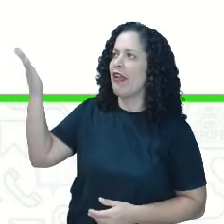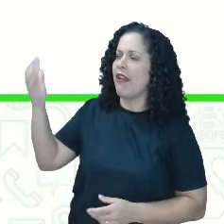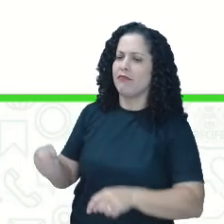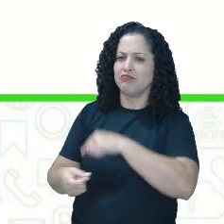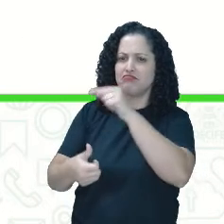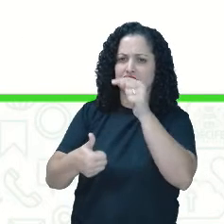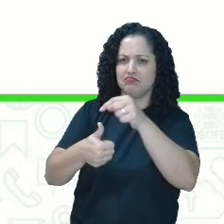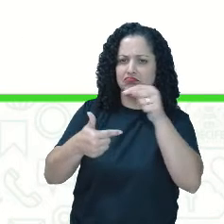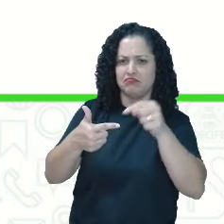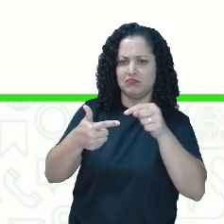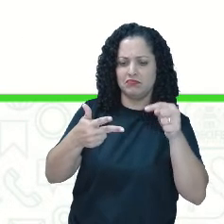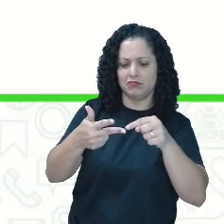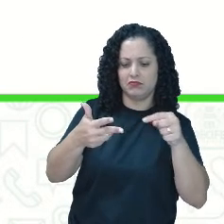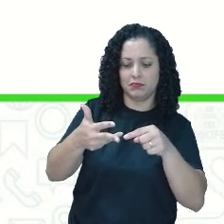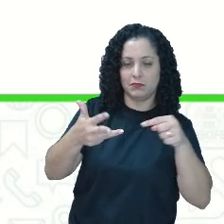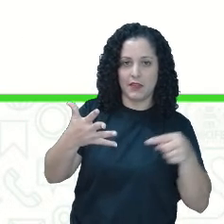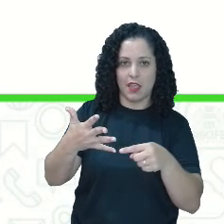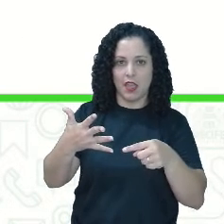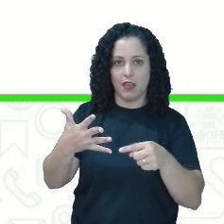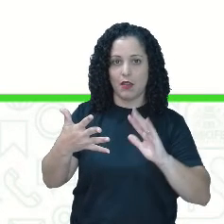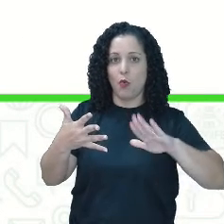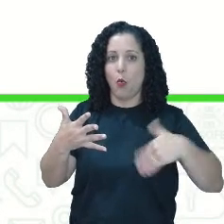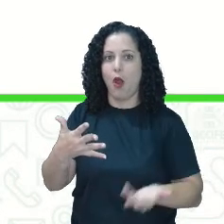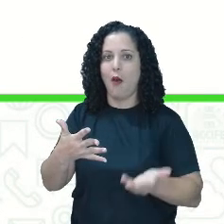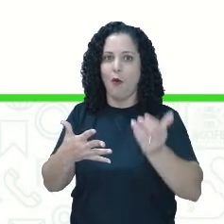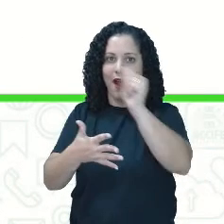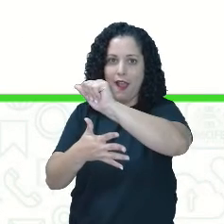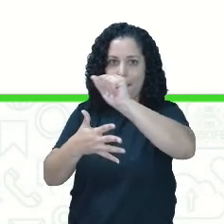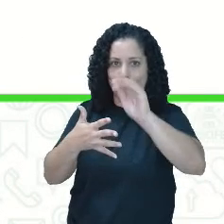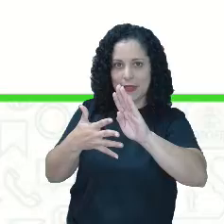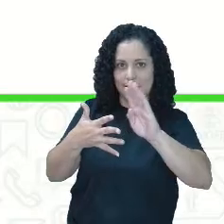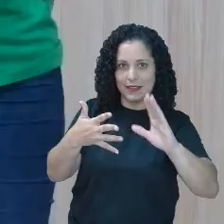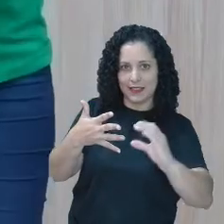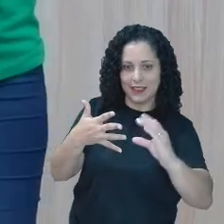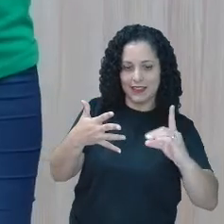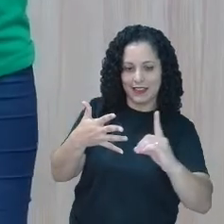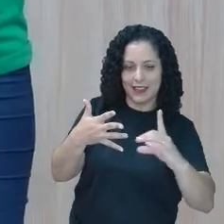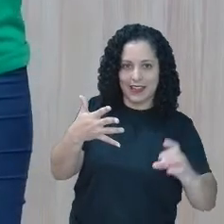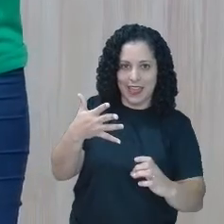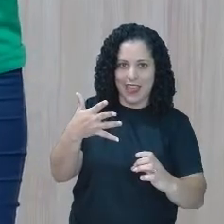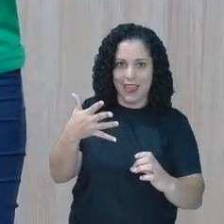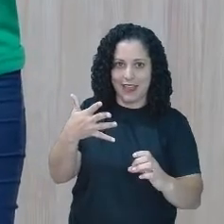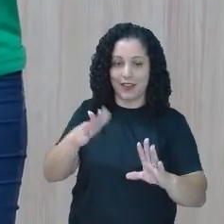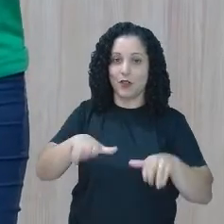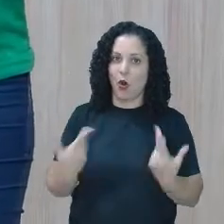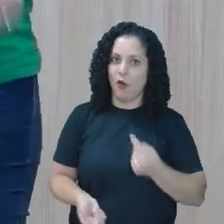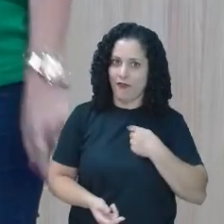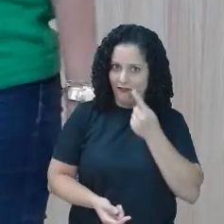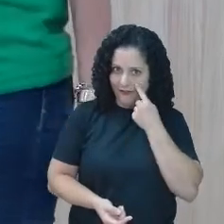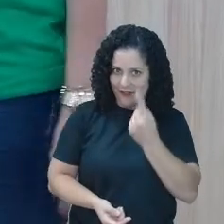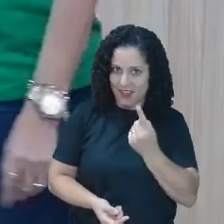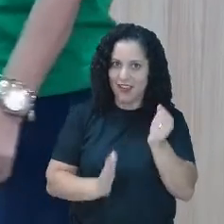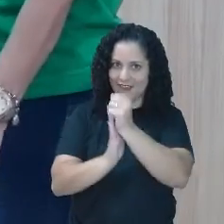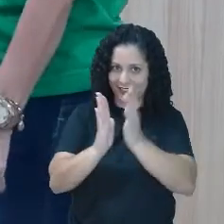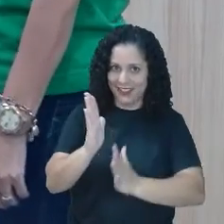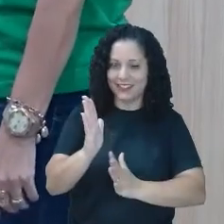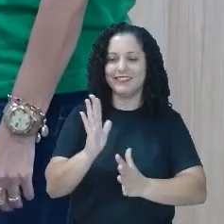interrogativa, optativa, imperativa ou exclamativa. E eu quero ver essa atividade, viu,